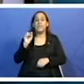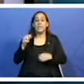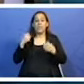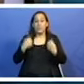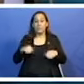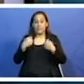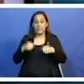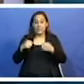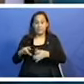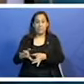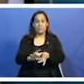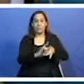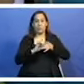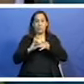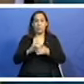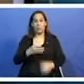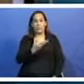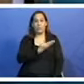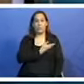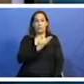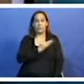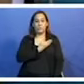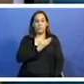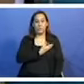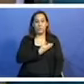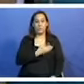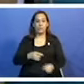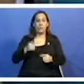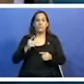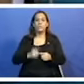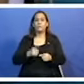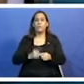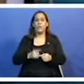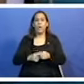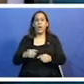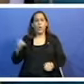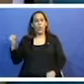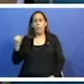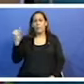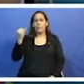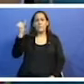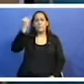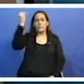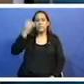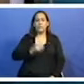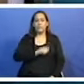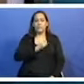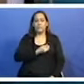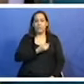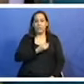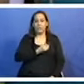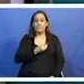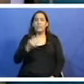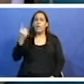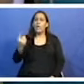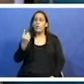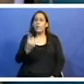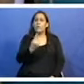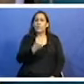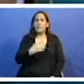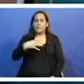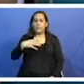nessa história ensinou-nos bravamente que é preciso unir amigos mesmo sendo diferentes. Pois o que vale na